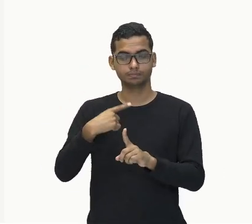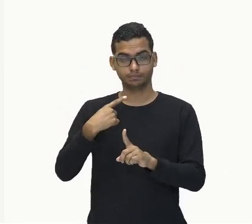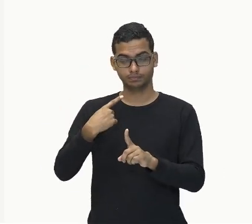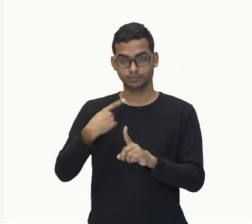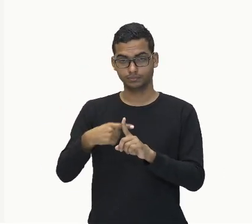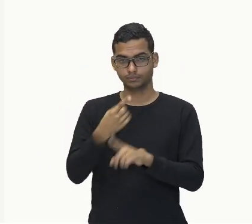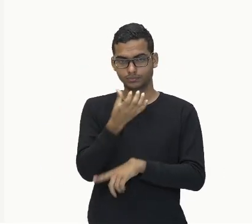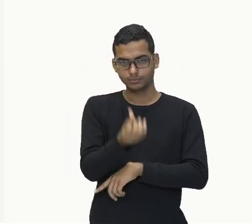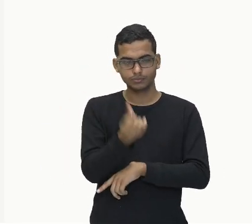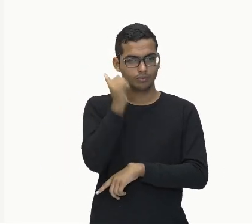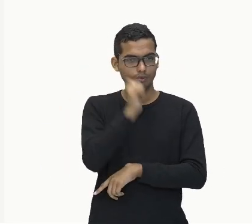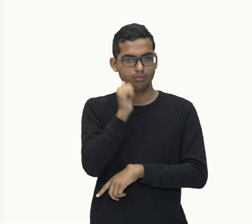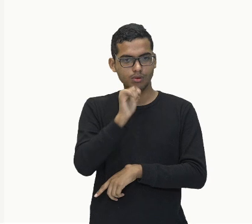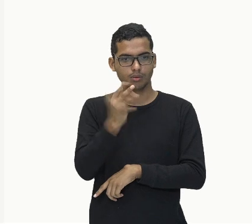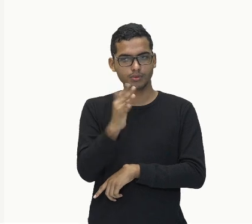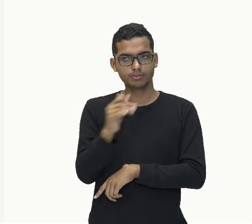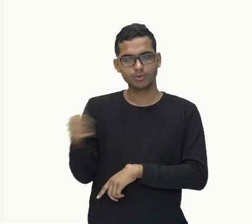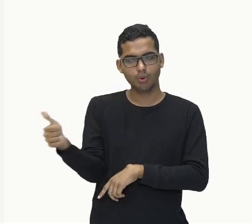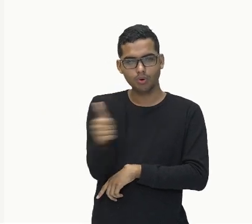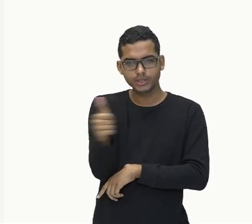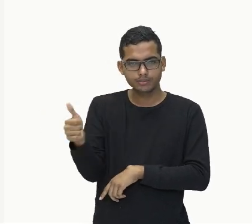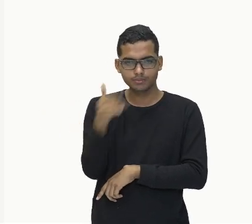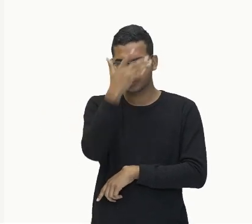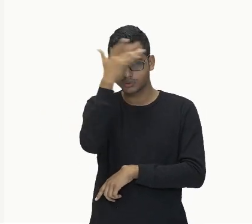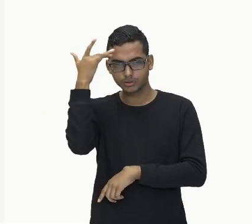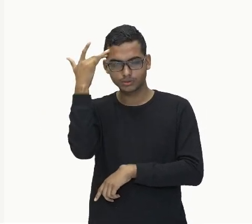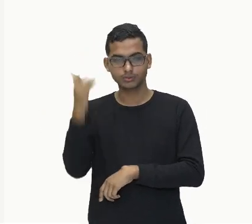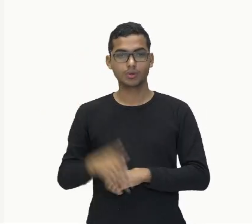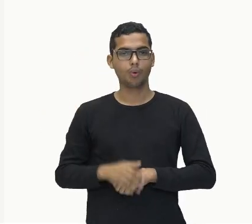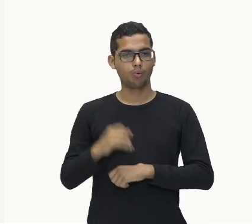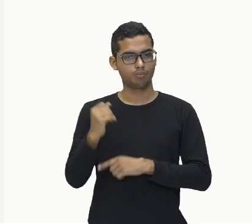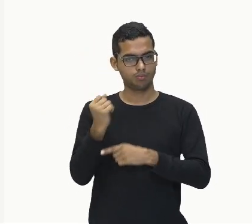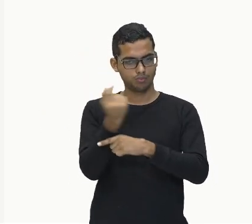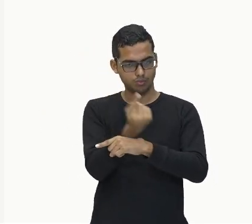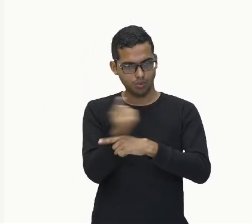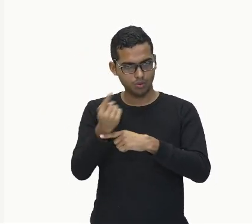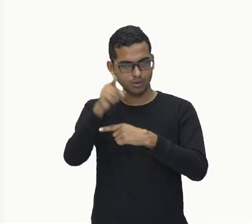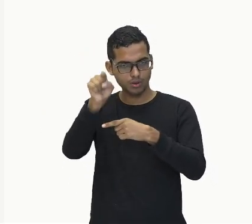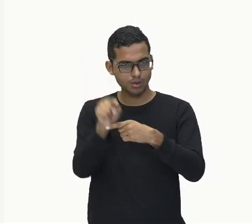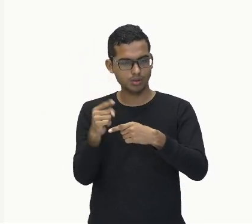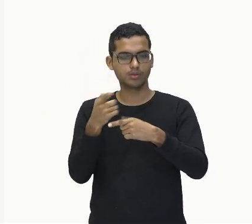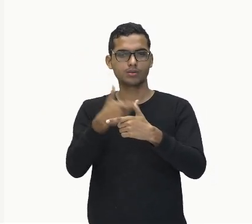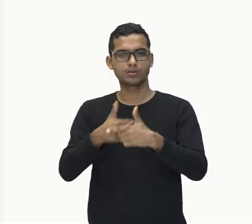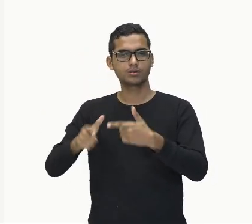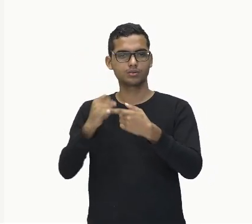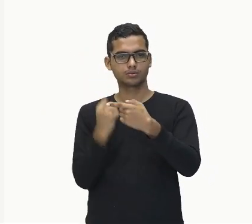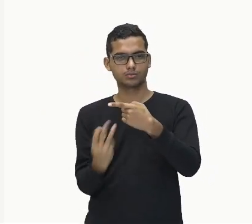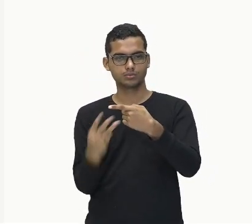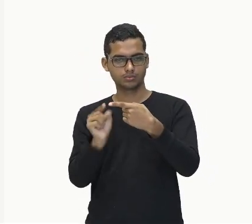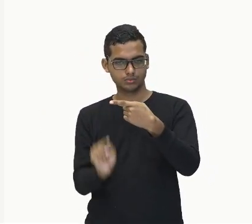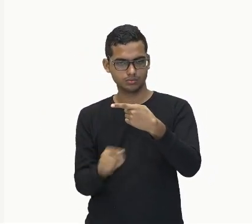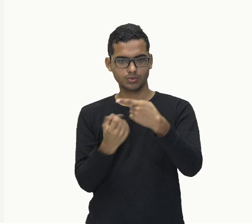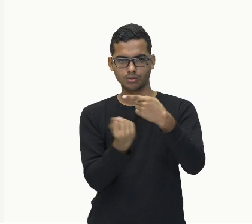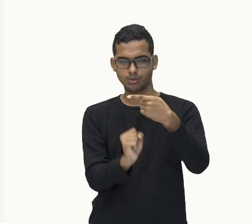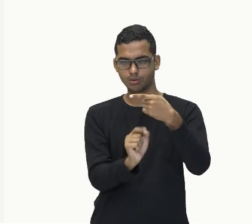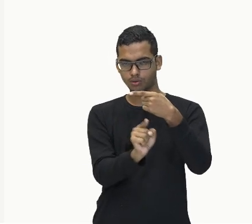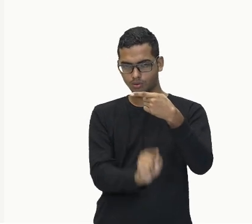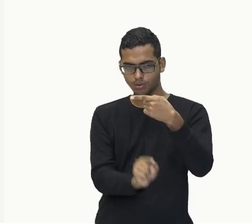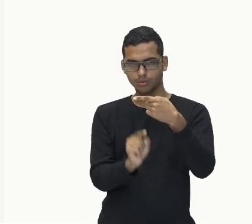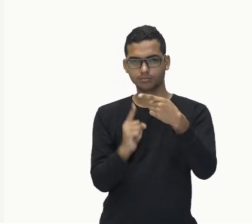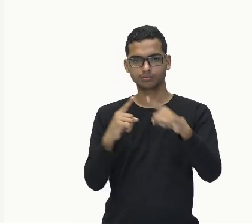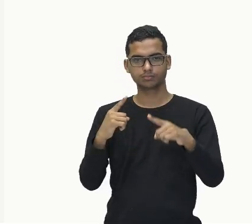11 elementos tomados 3 a 3. 11 fatorial dividido por 3 fatorial vezes